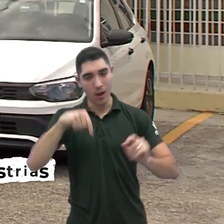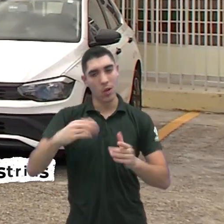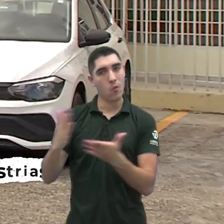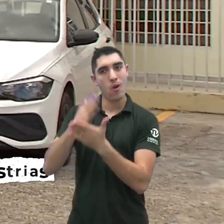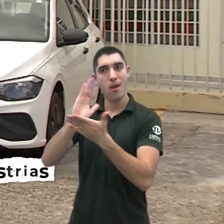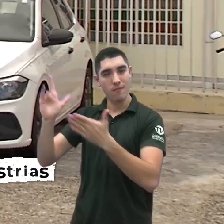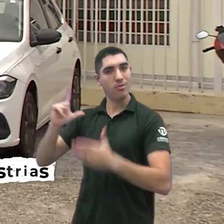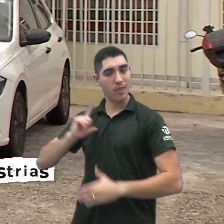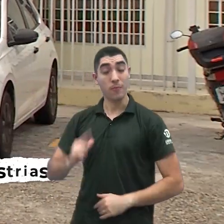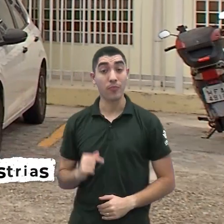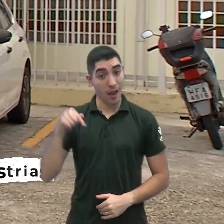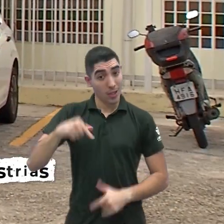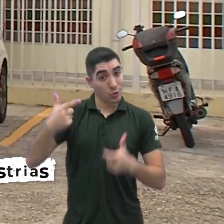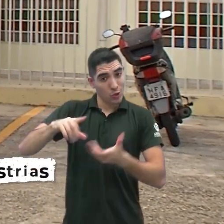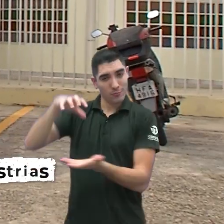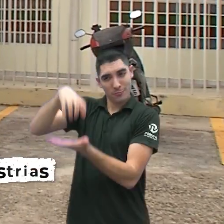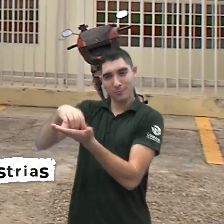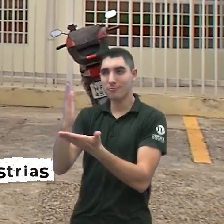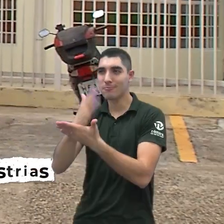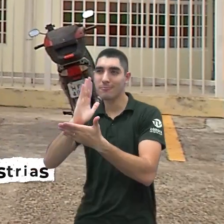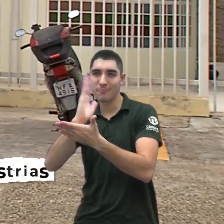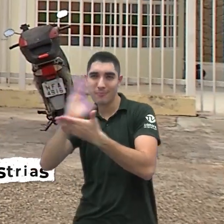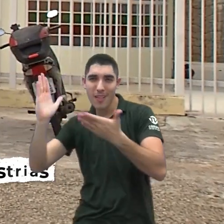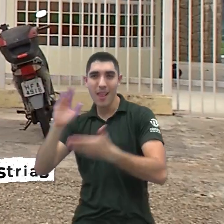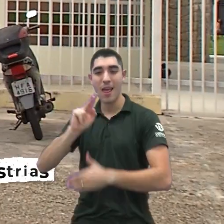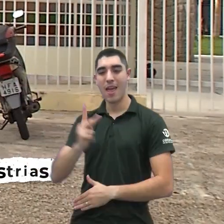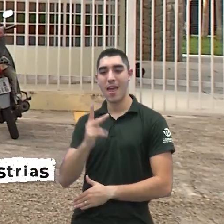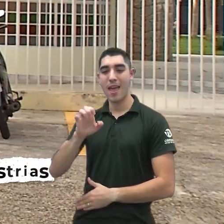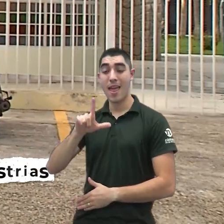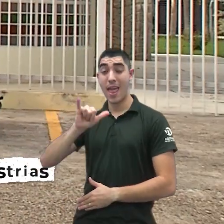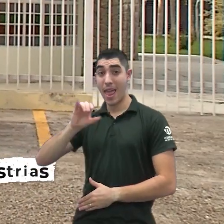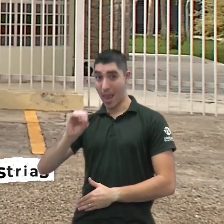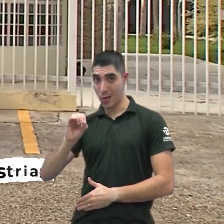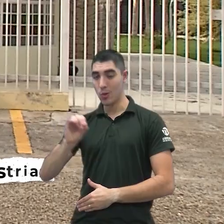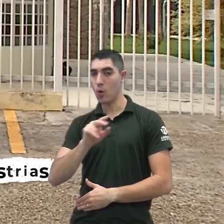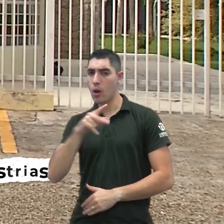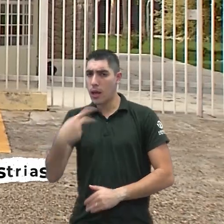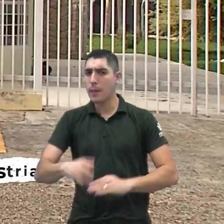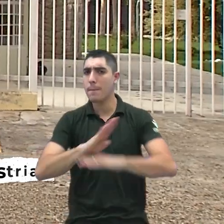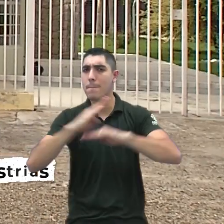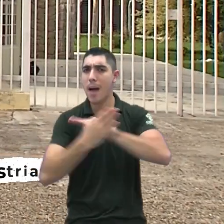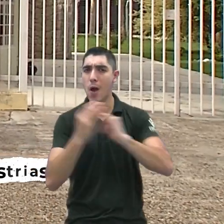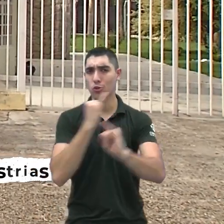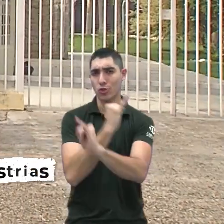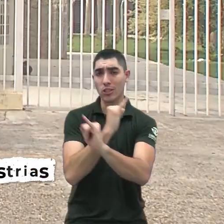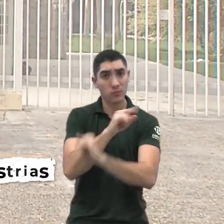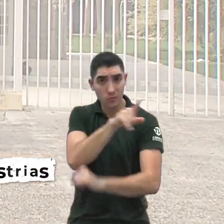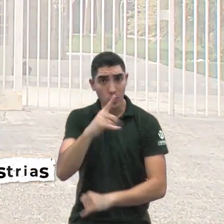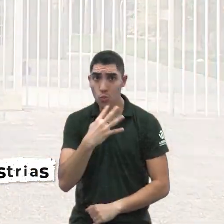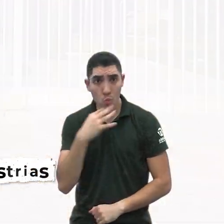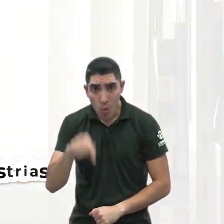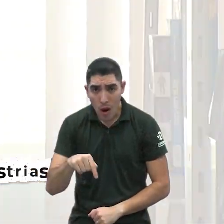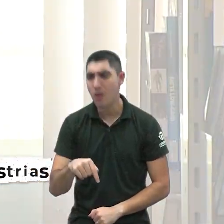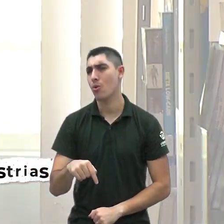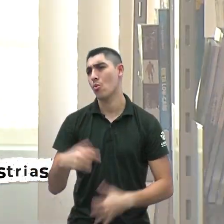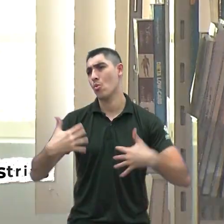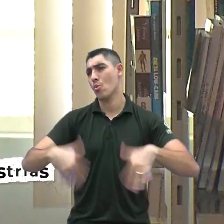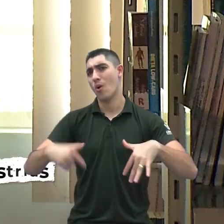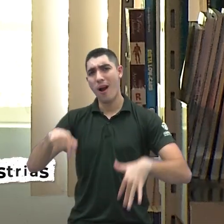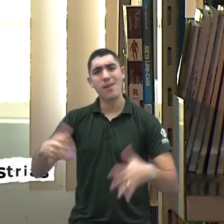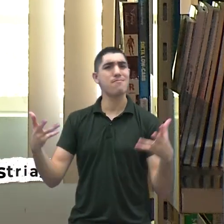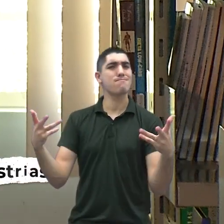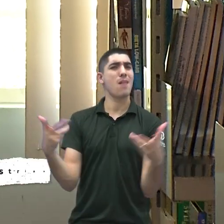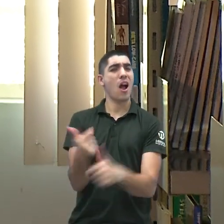Biblioteca Hélio Pinto, no bairro Jardim das Indústrias. E se você mora na região e ainda não conhece esse espaço, não sabe o que está